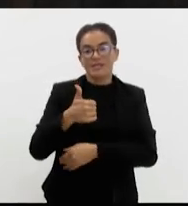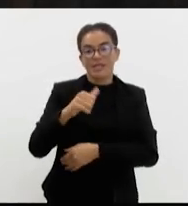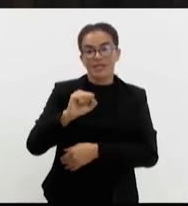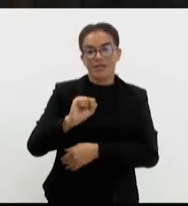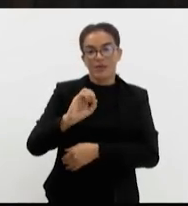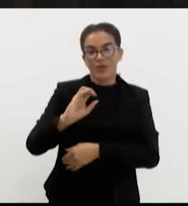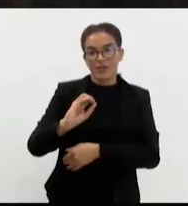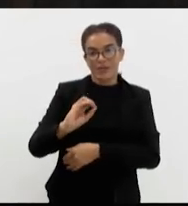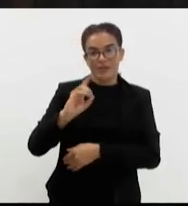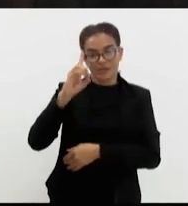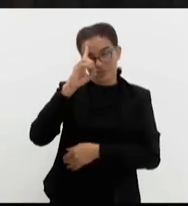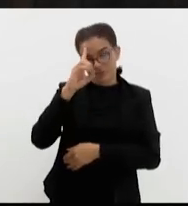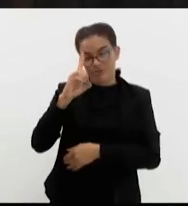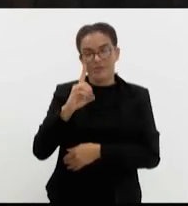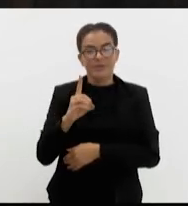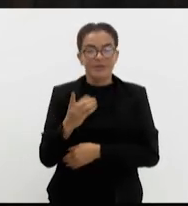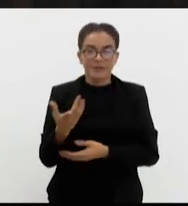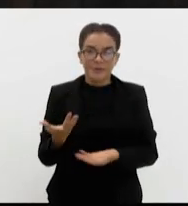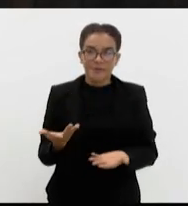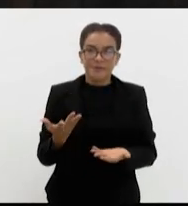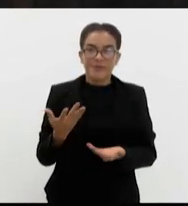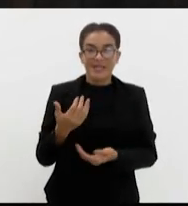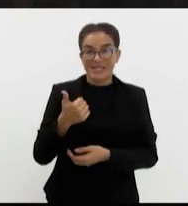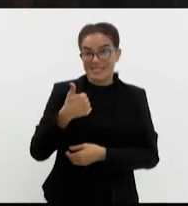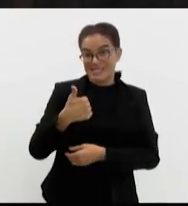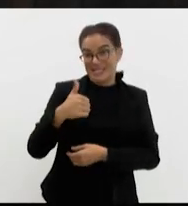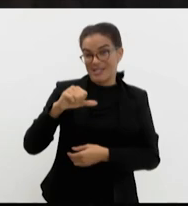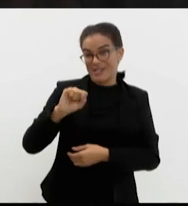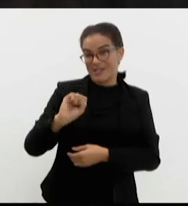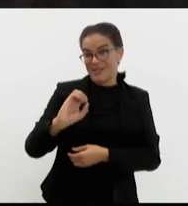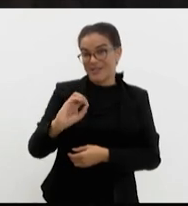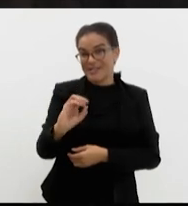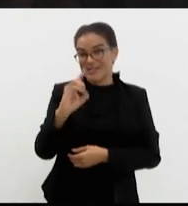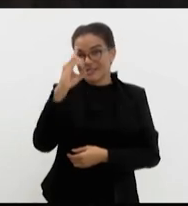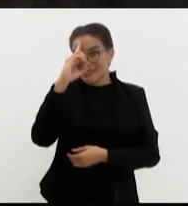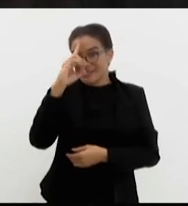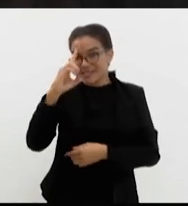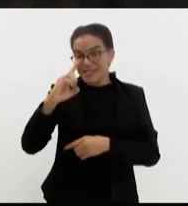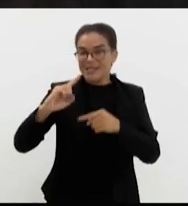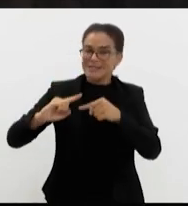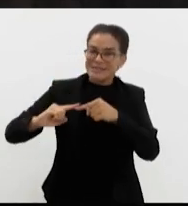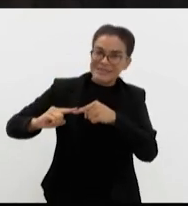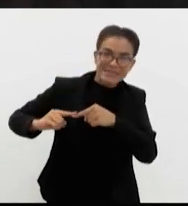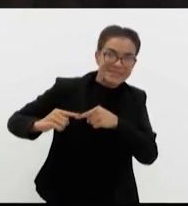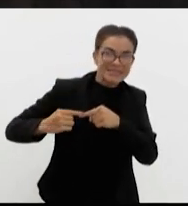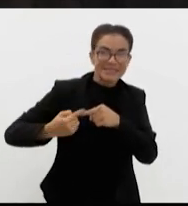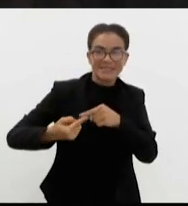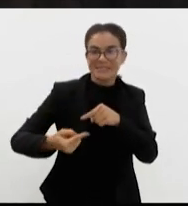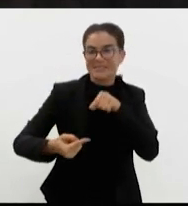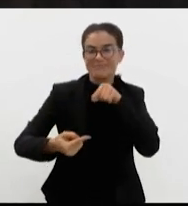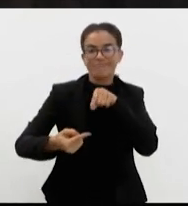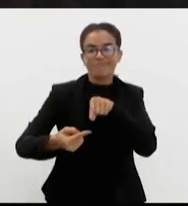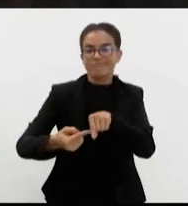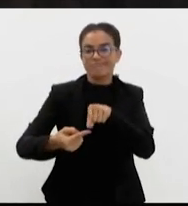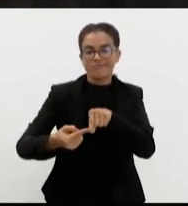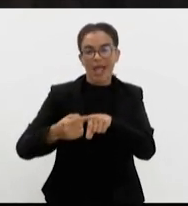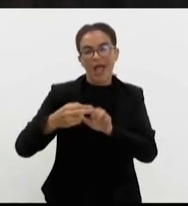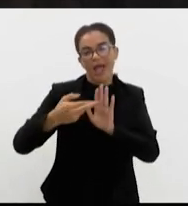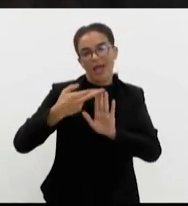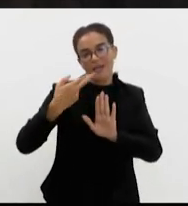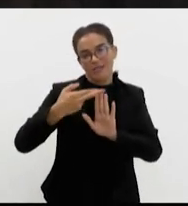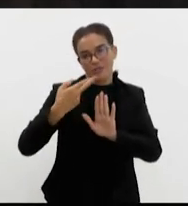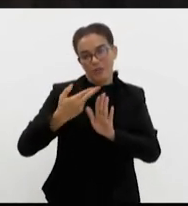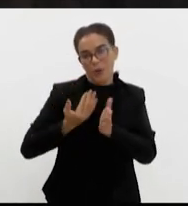dias né então eles querem dar 180 dias para depois a resolução